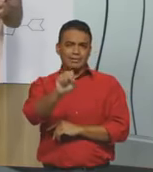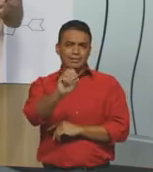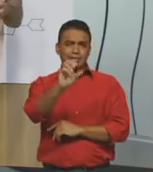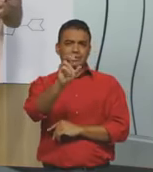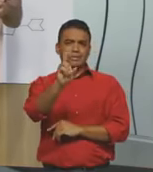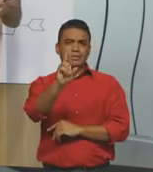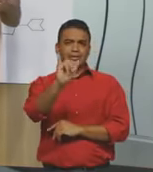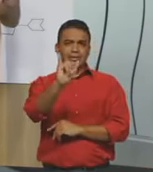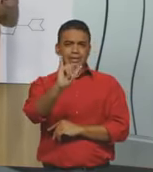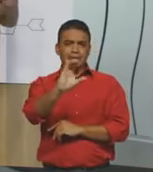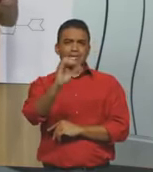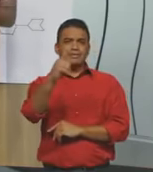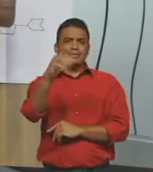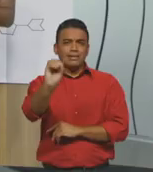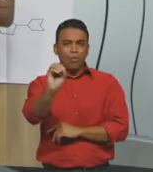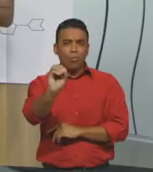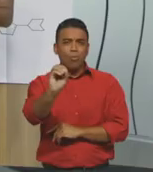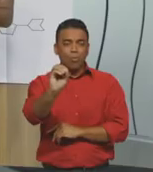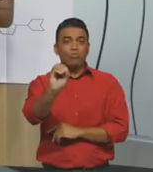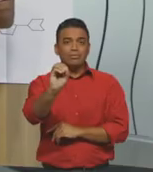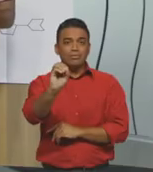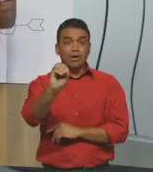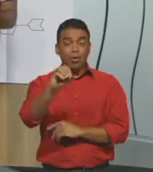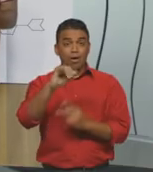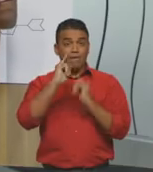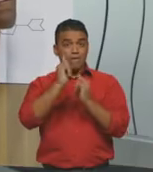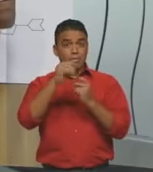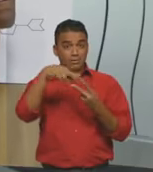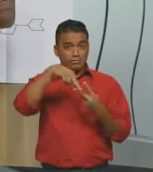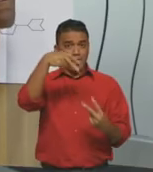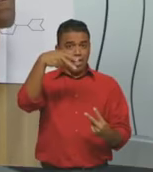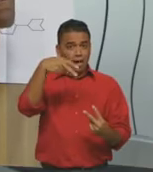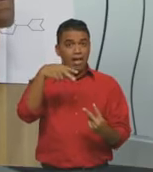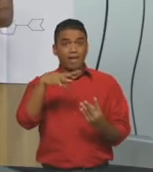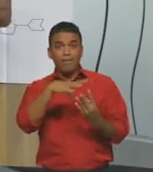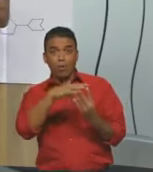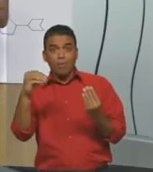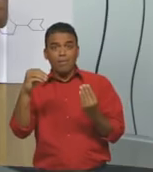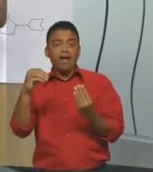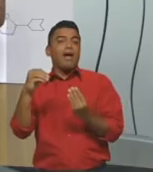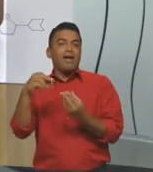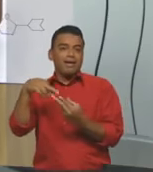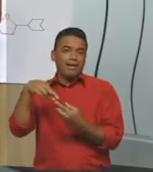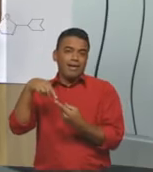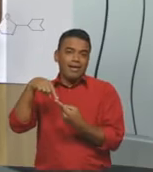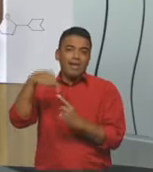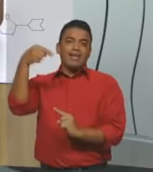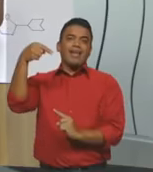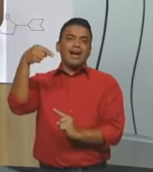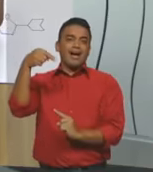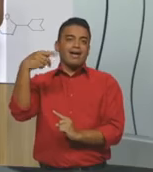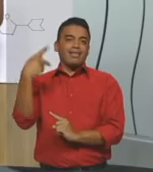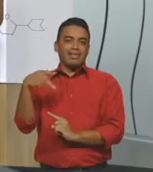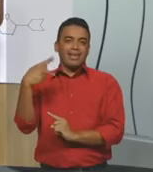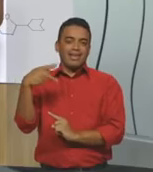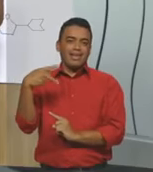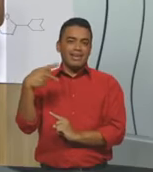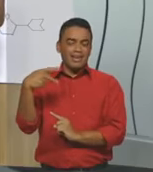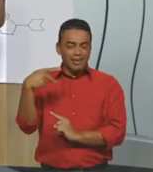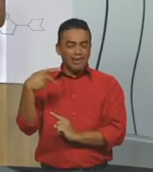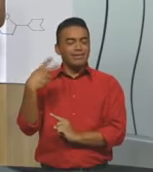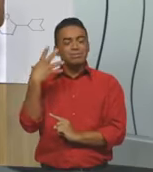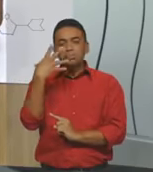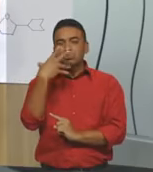informação, o RNA vai lá, então, e vai transcrever isso para a língua dele, com a letra dele, bonitinha,